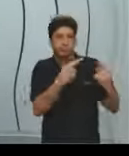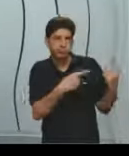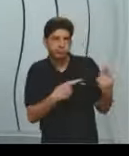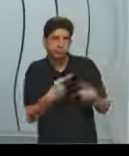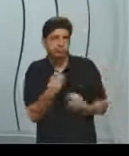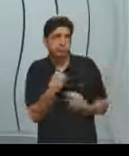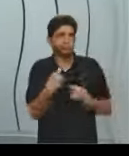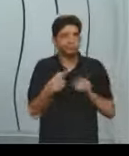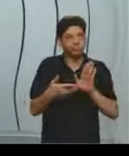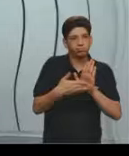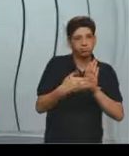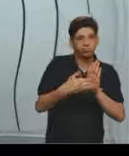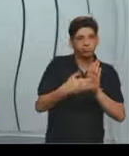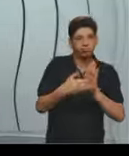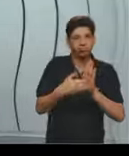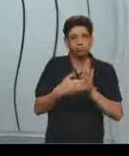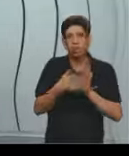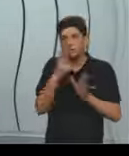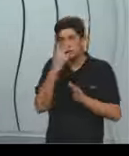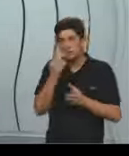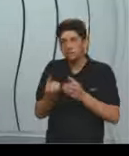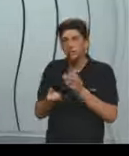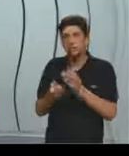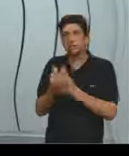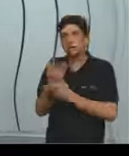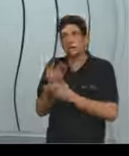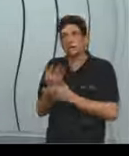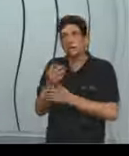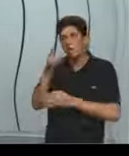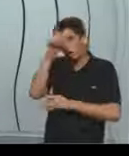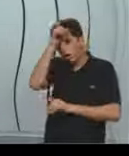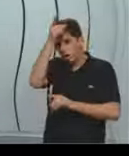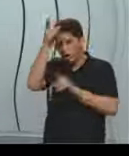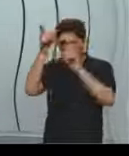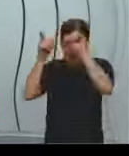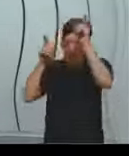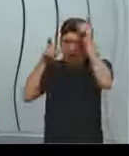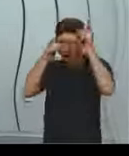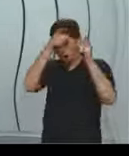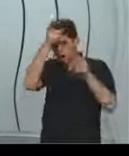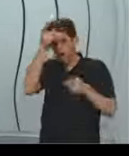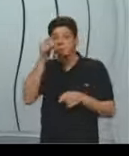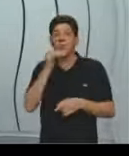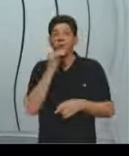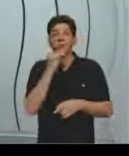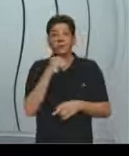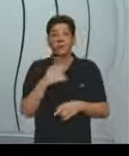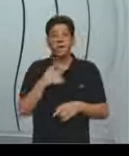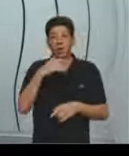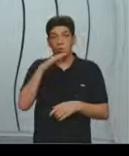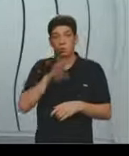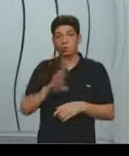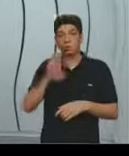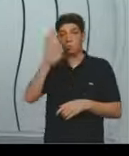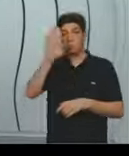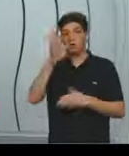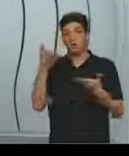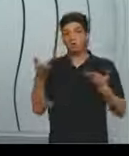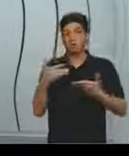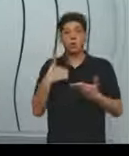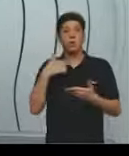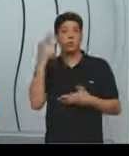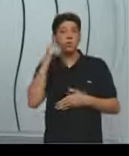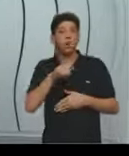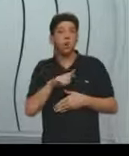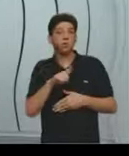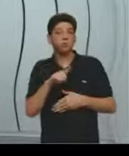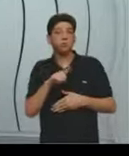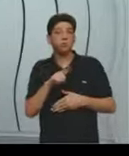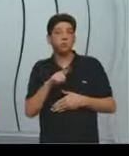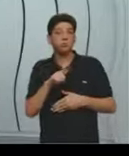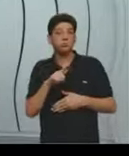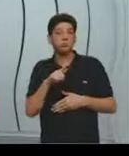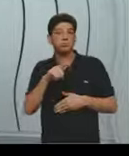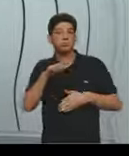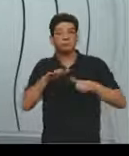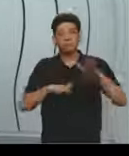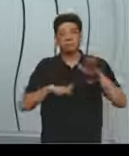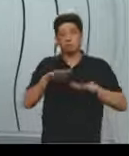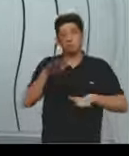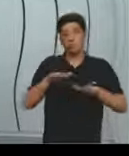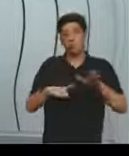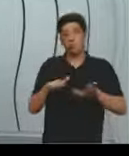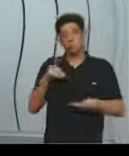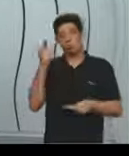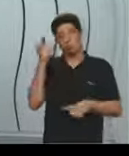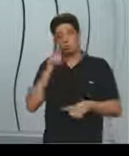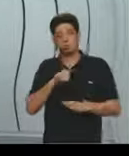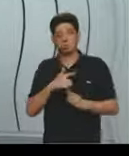não a gente começa a criar imagens né Por exemplo eu se eu for candidato hoje eu ganharia e talvez talvez eu